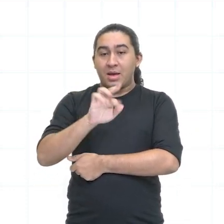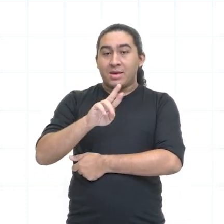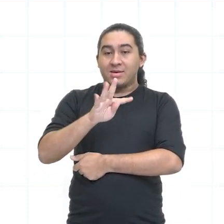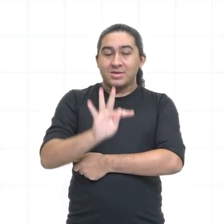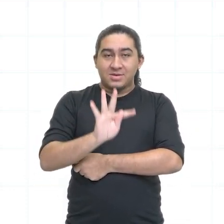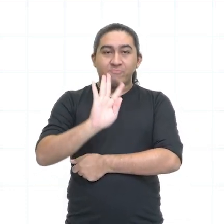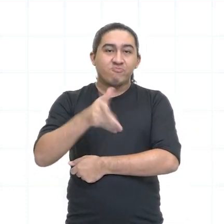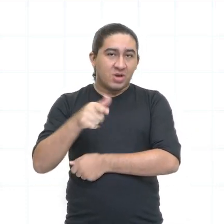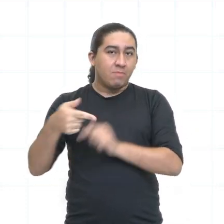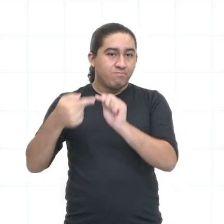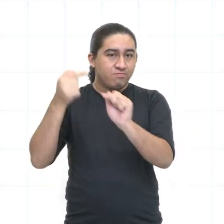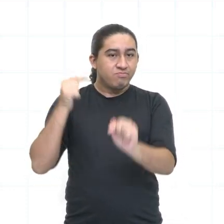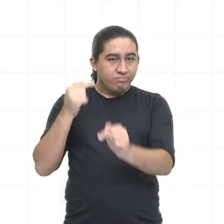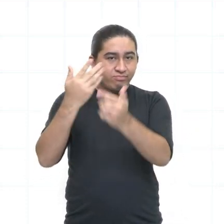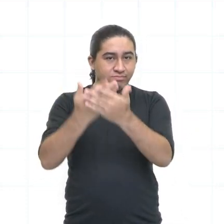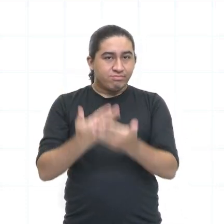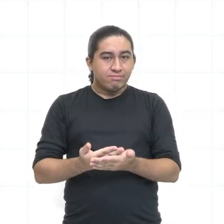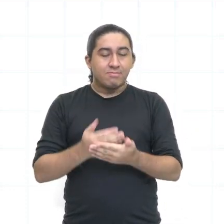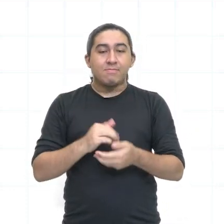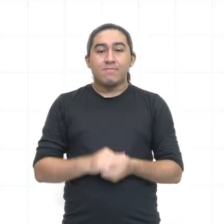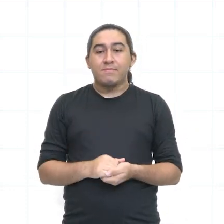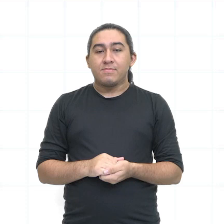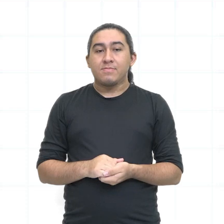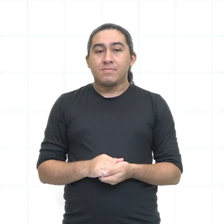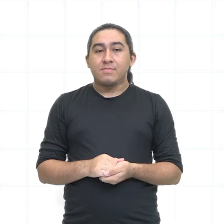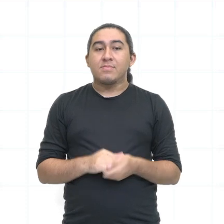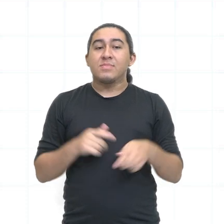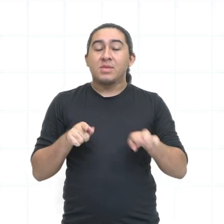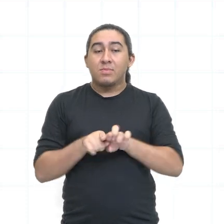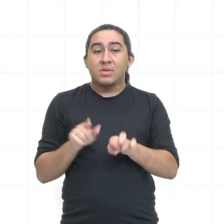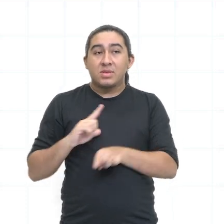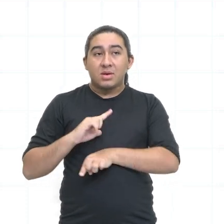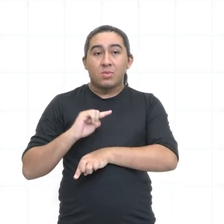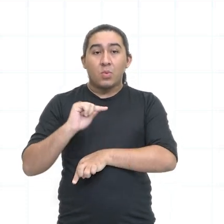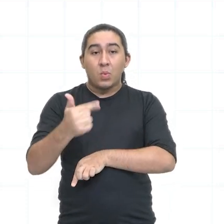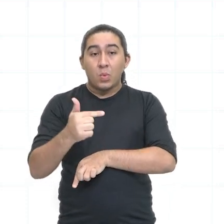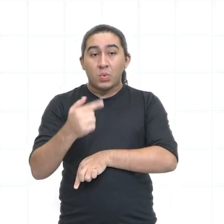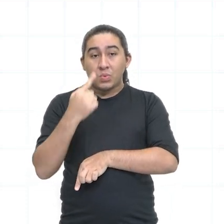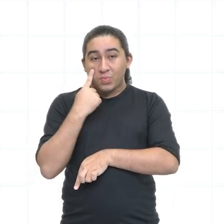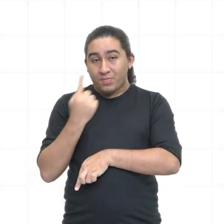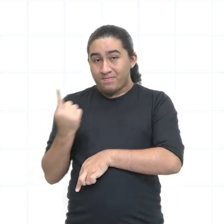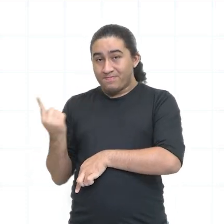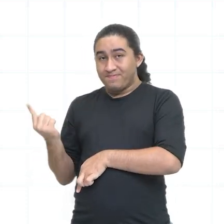anteriores. Temos também o minimalismo,